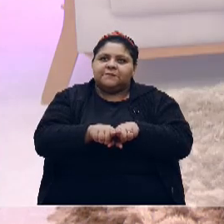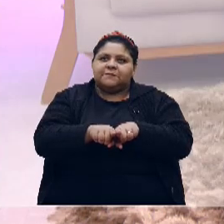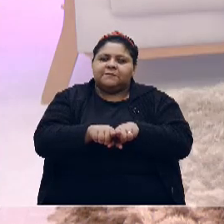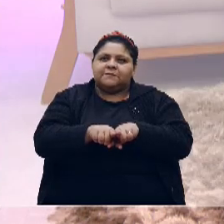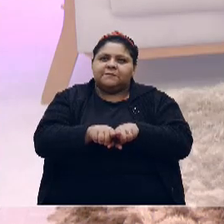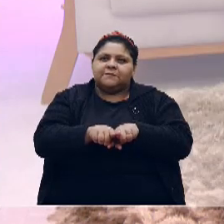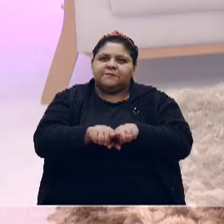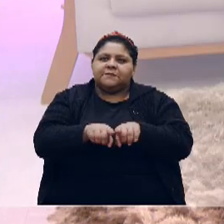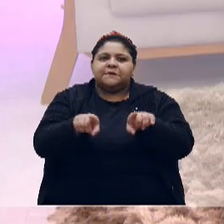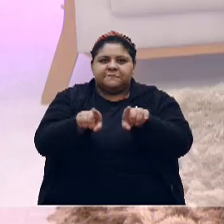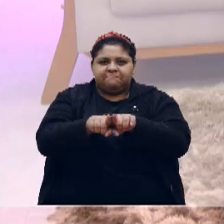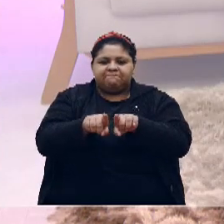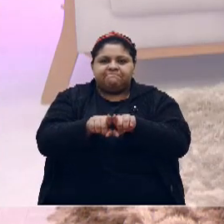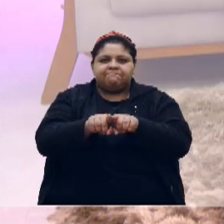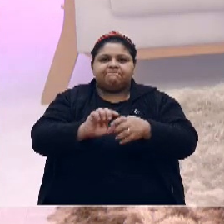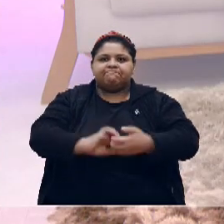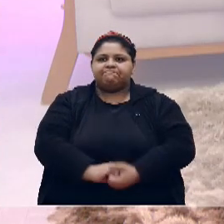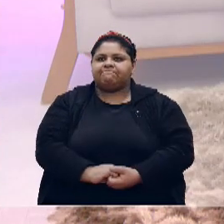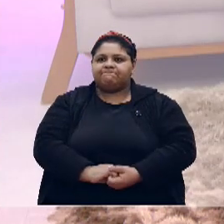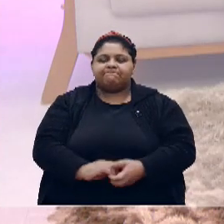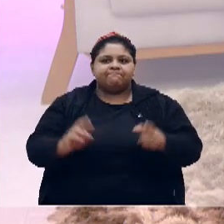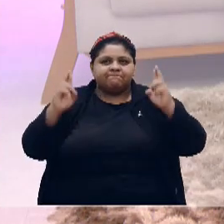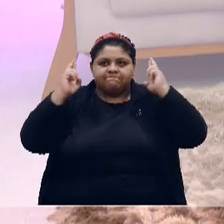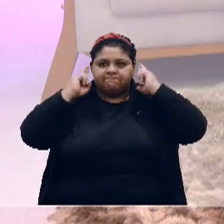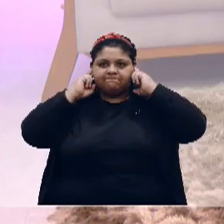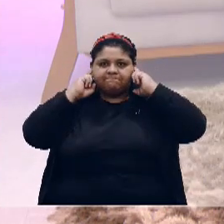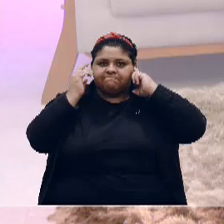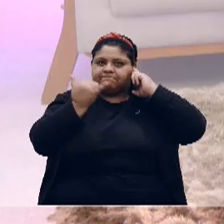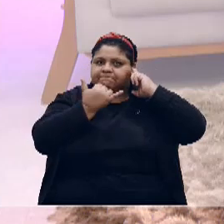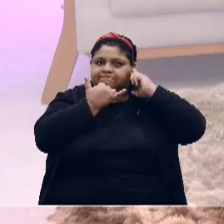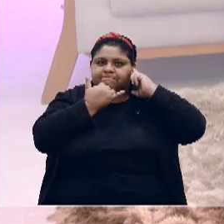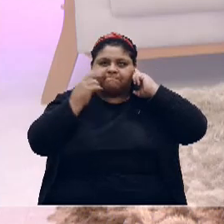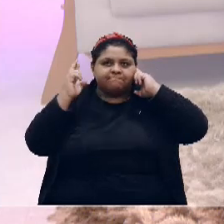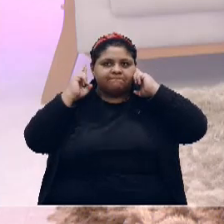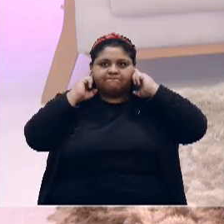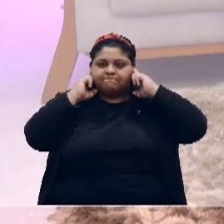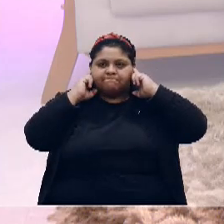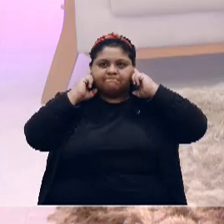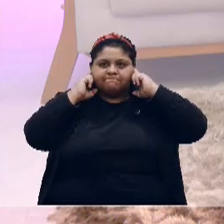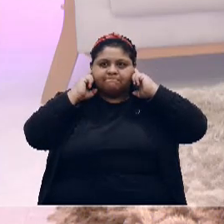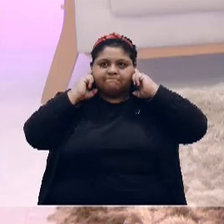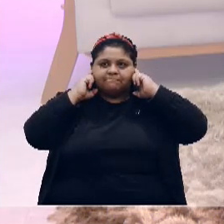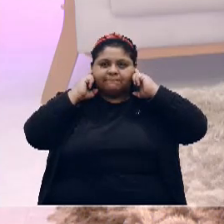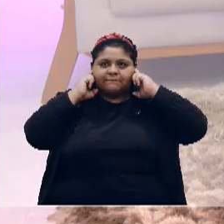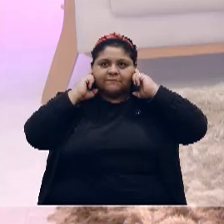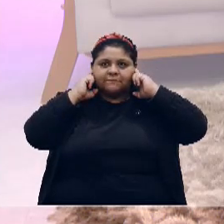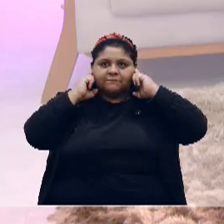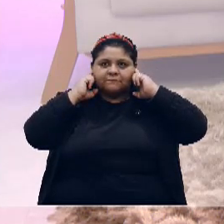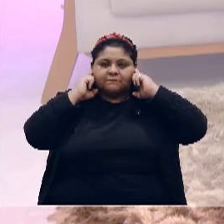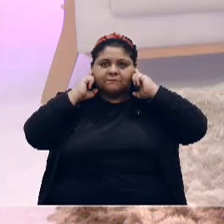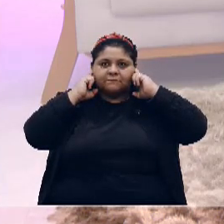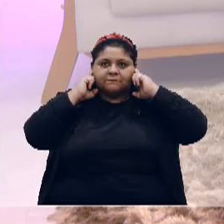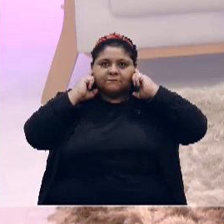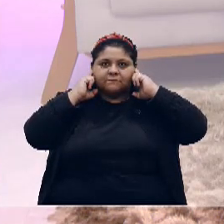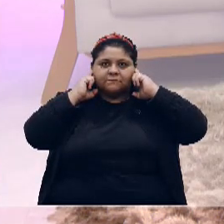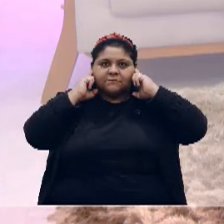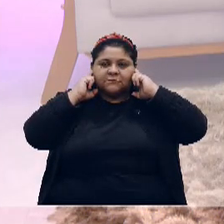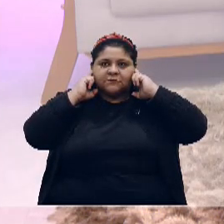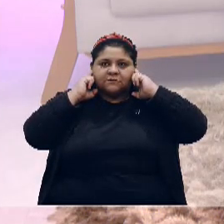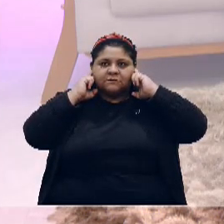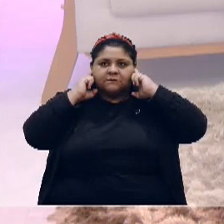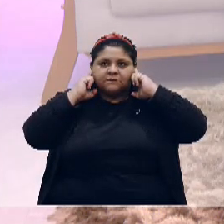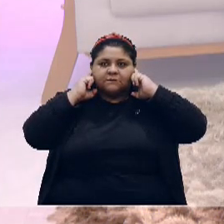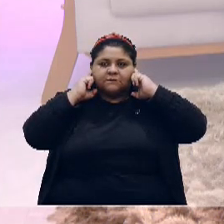né? Também. Que o Fábio comentou. Os articulados também. Também não tem um único ônibus que tu dirige,